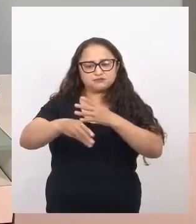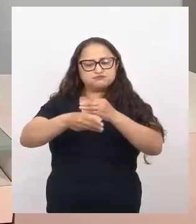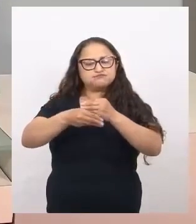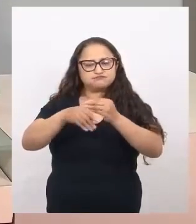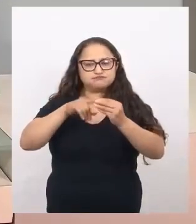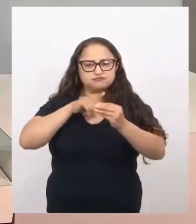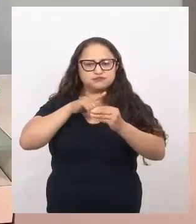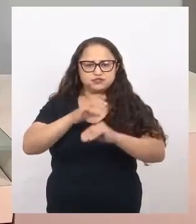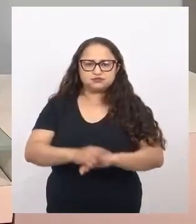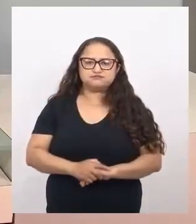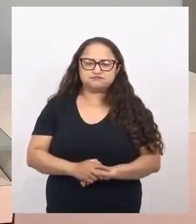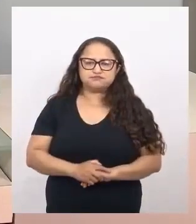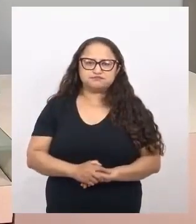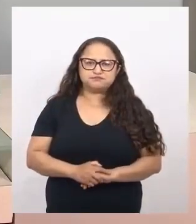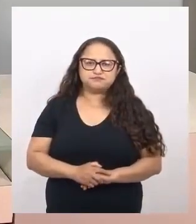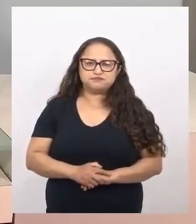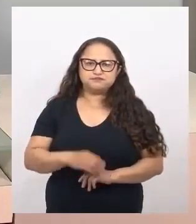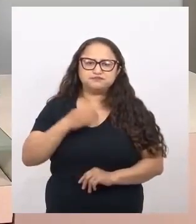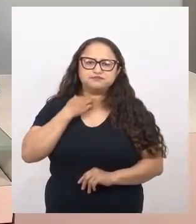Podemos seguir.